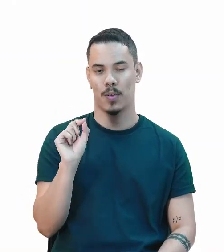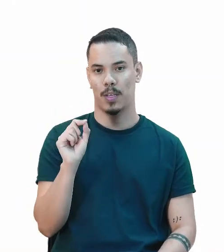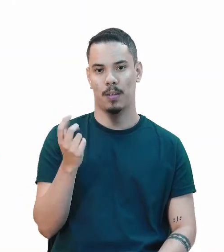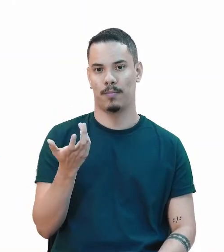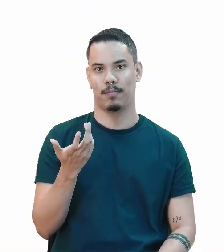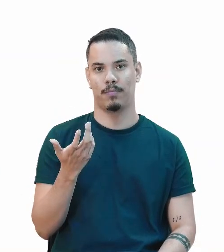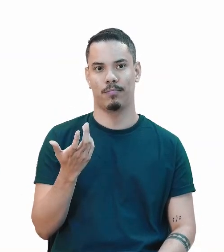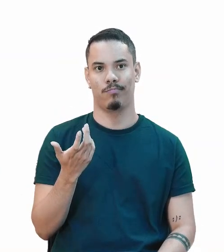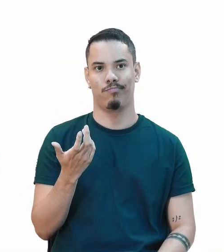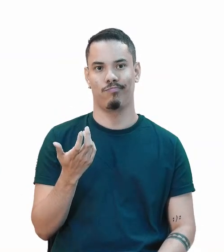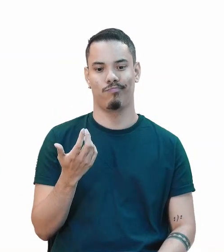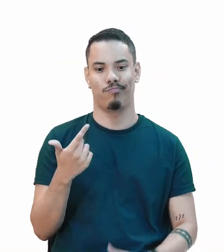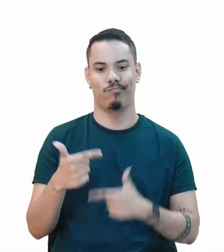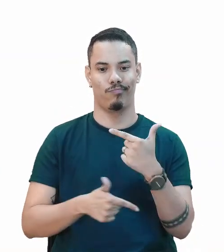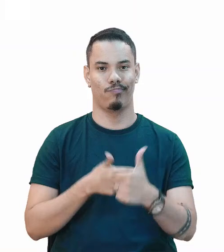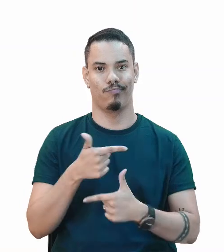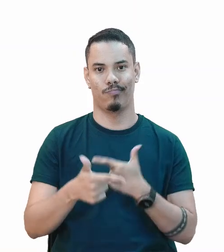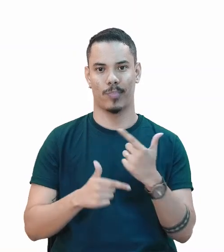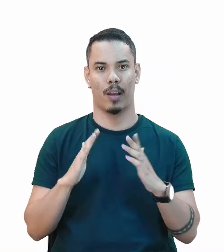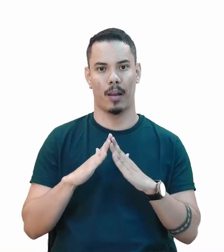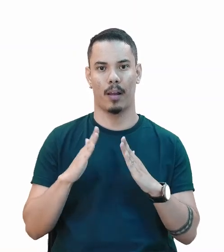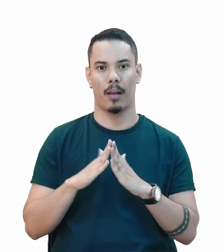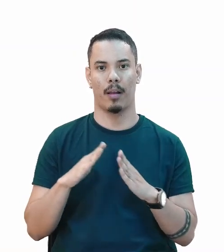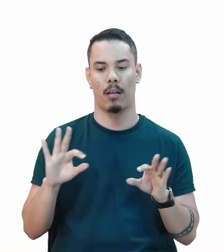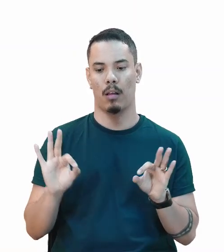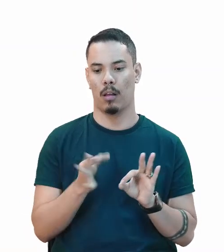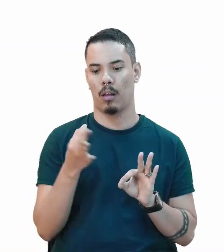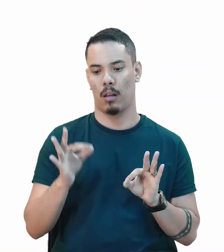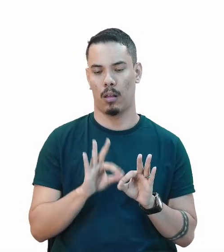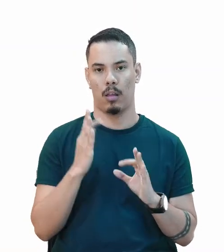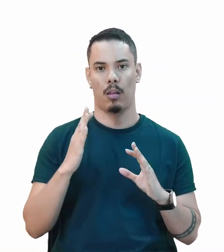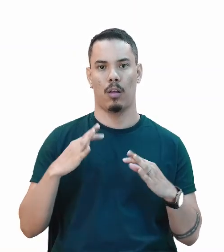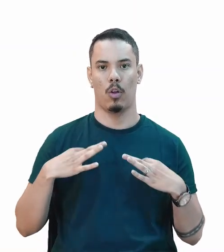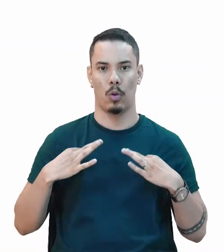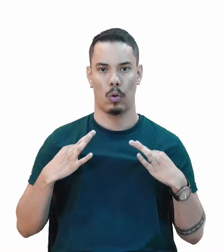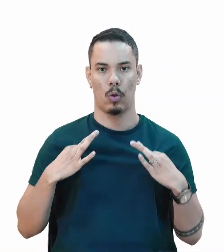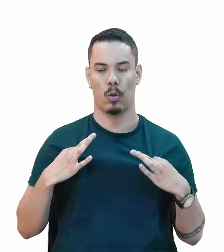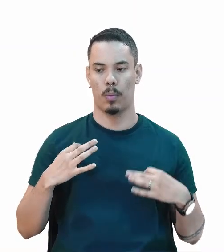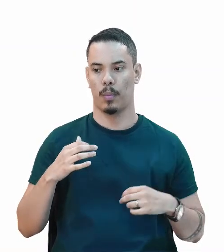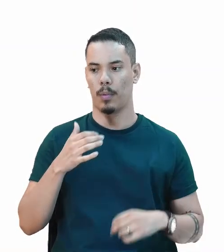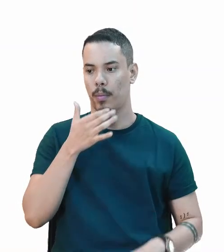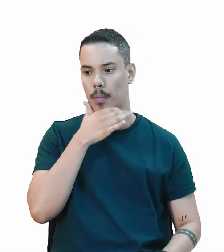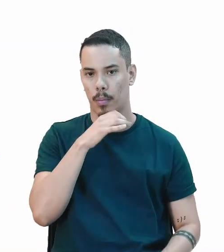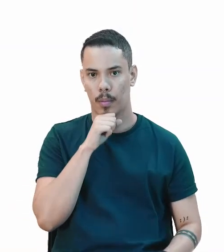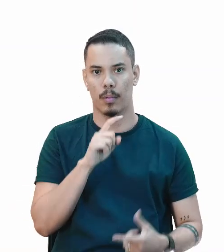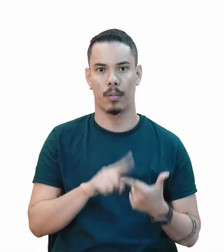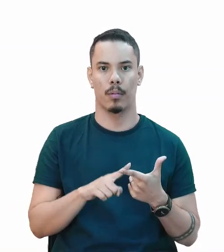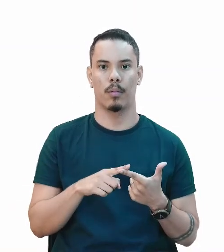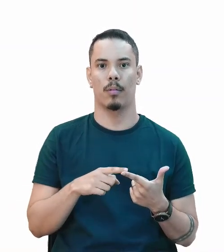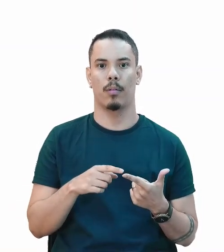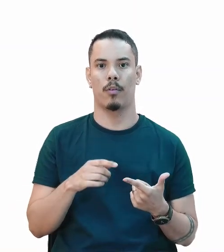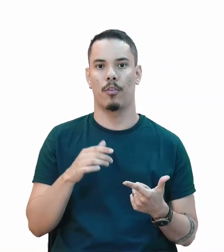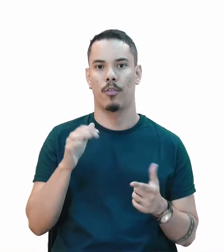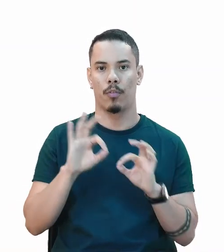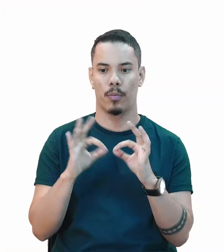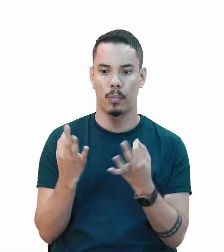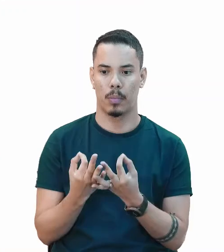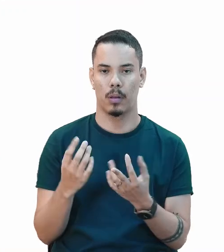tecer roupas para os seus maridos, para a sua família, muitas vezes vender as peças que